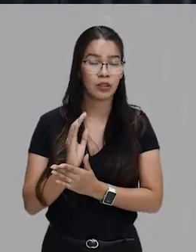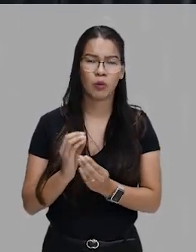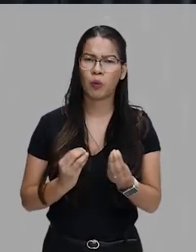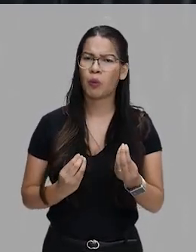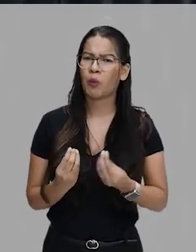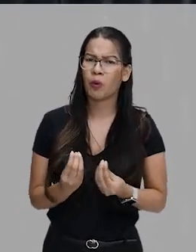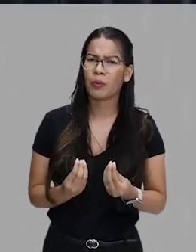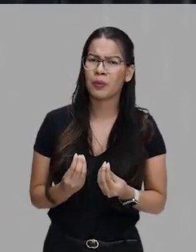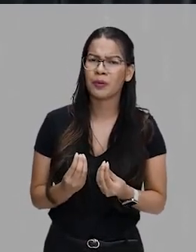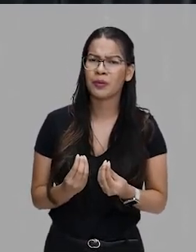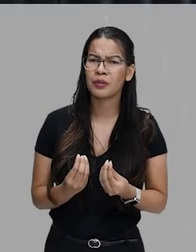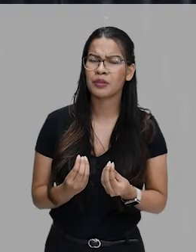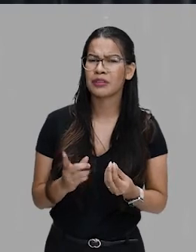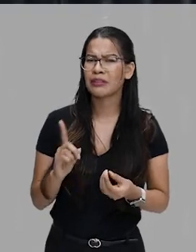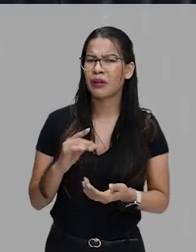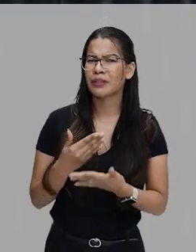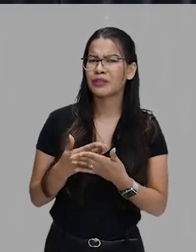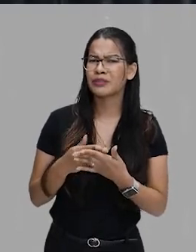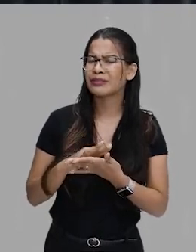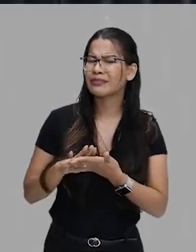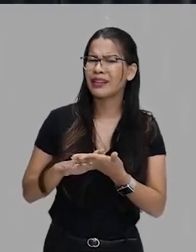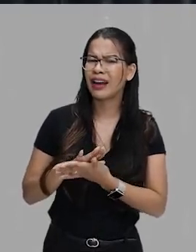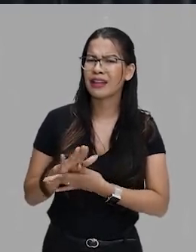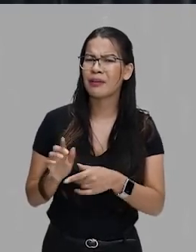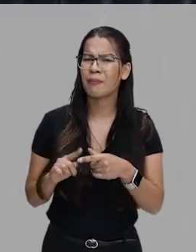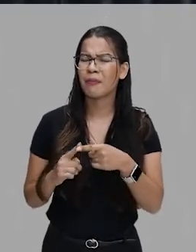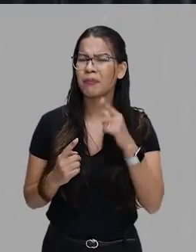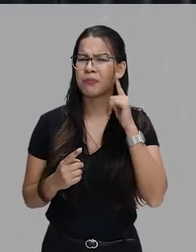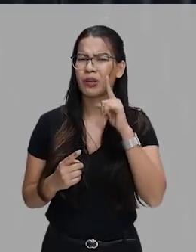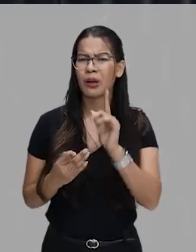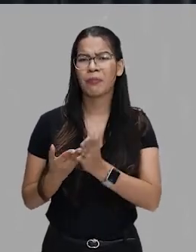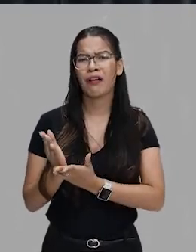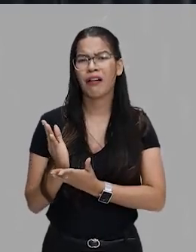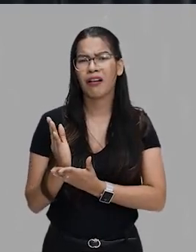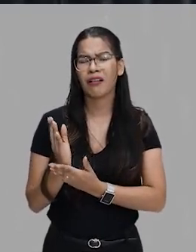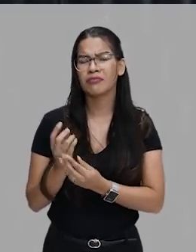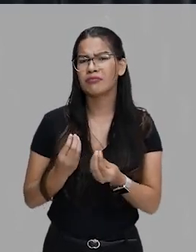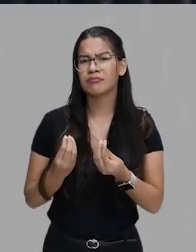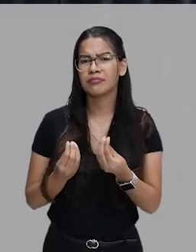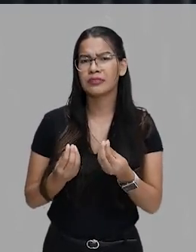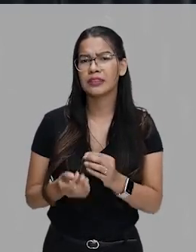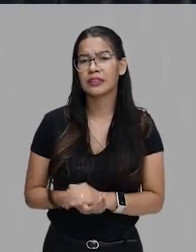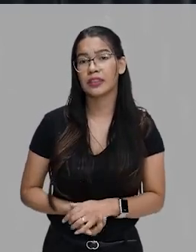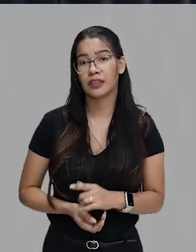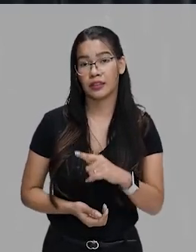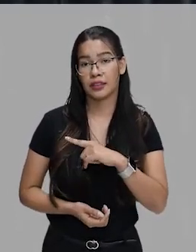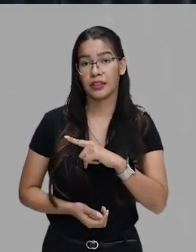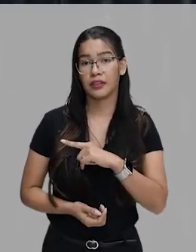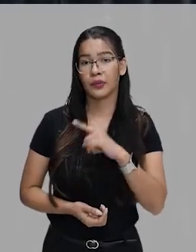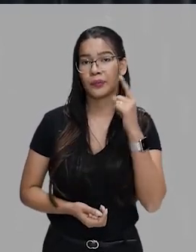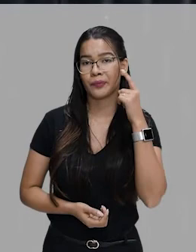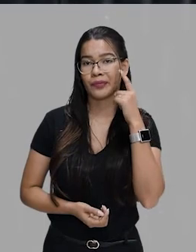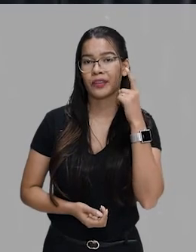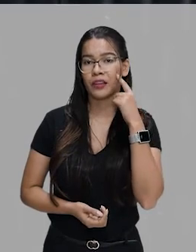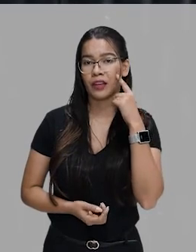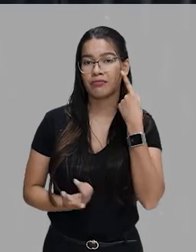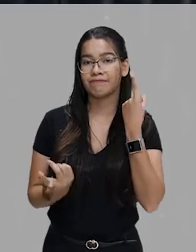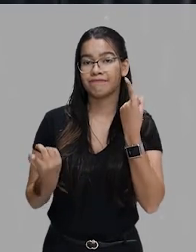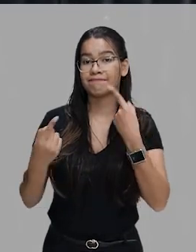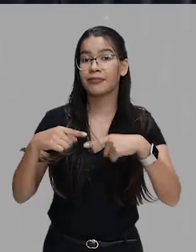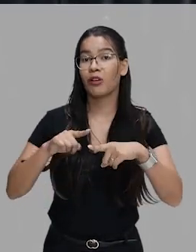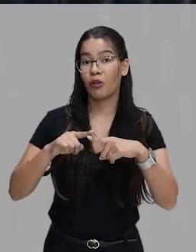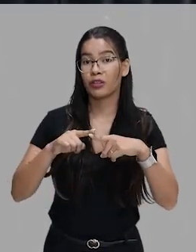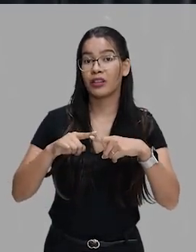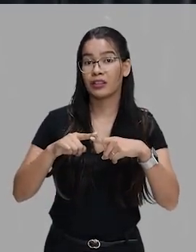Como assim? Não estudar nada e conseguir ser aprovado? Eu tenho ideias